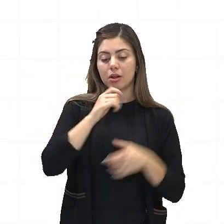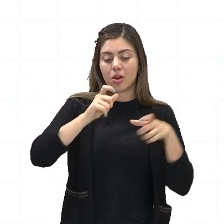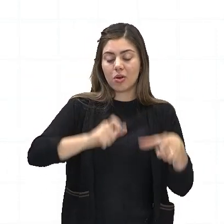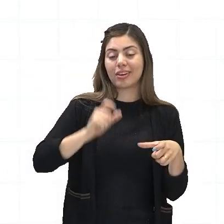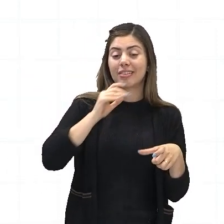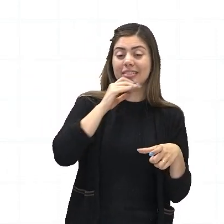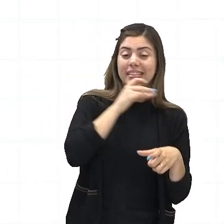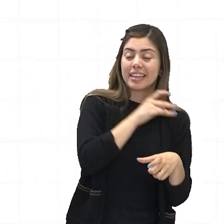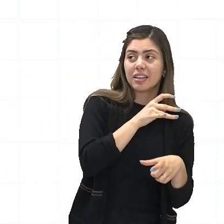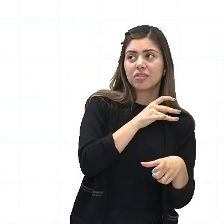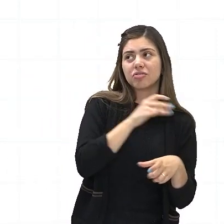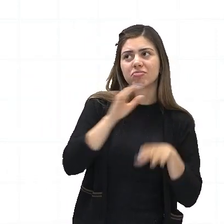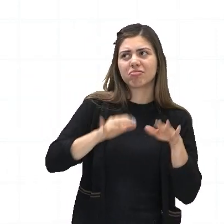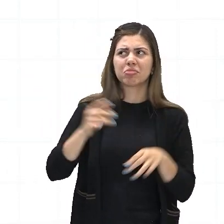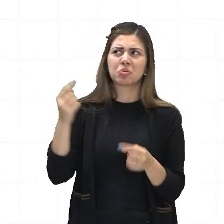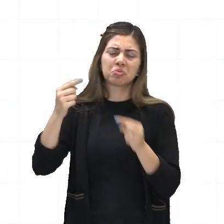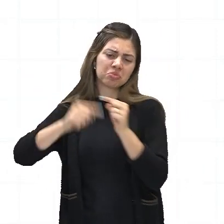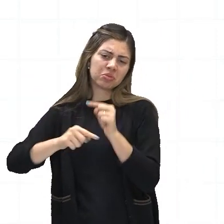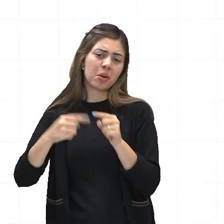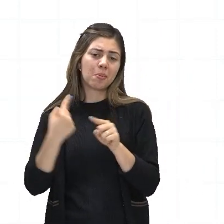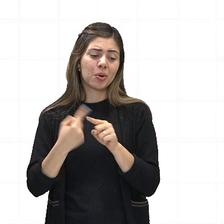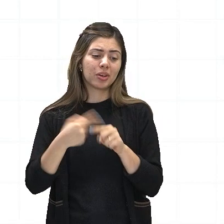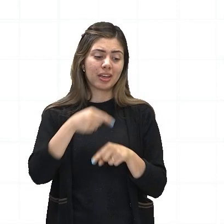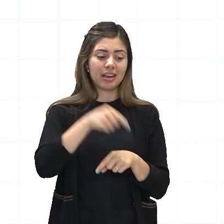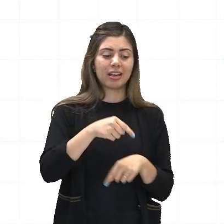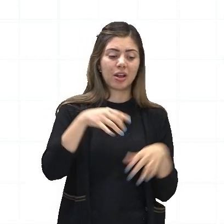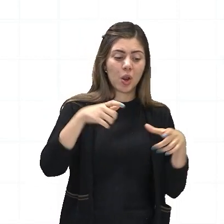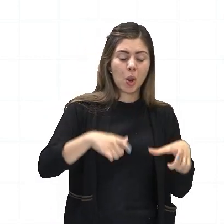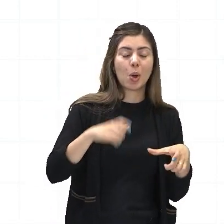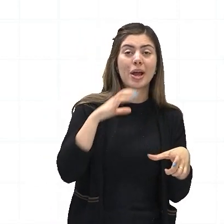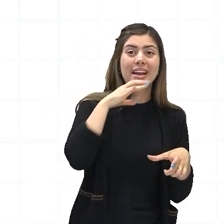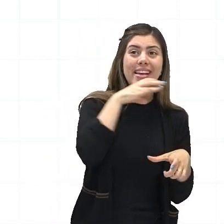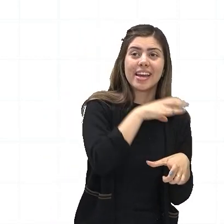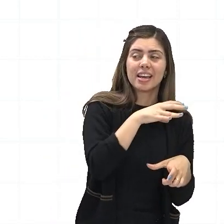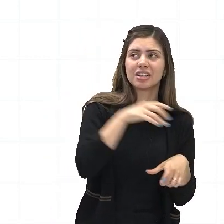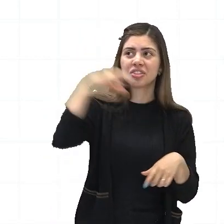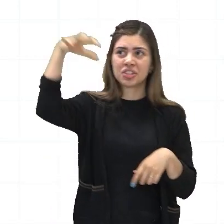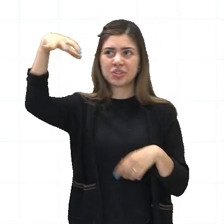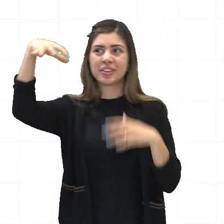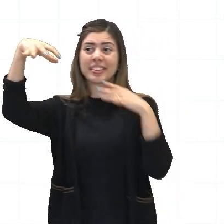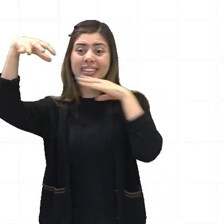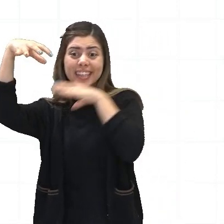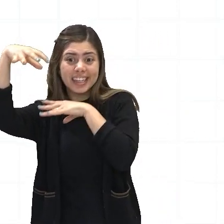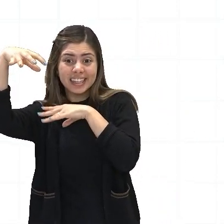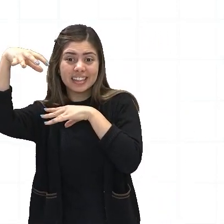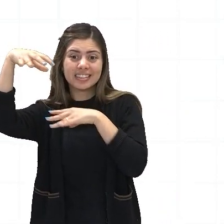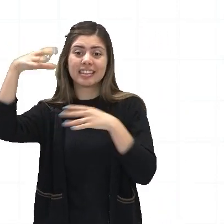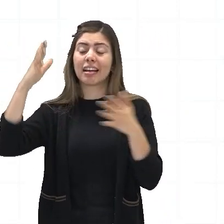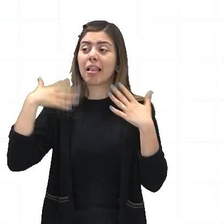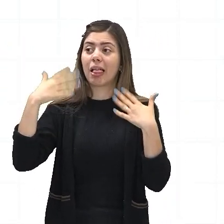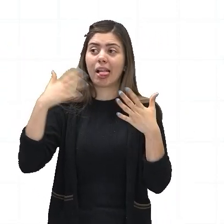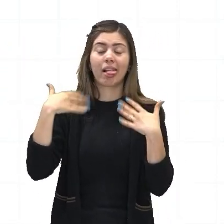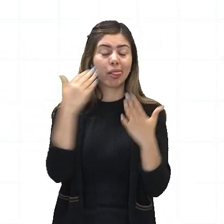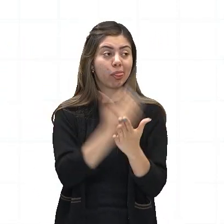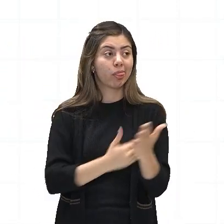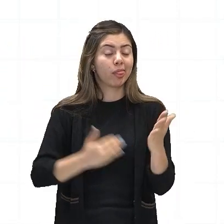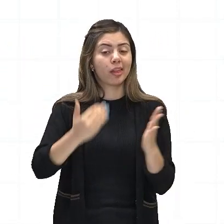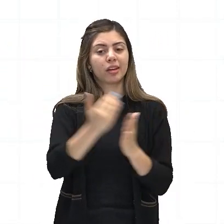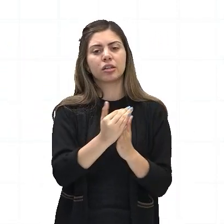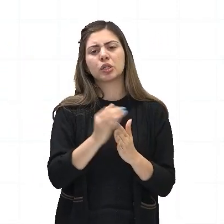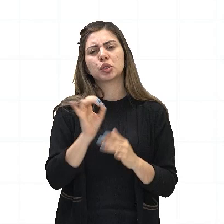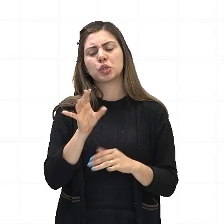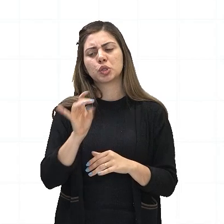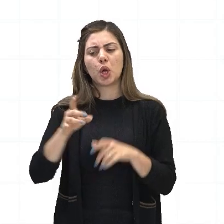muito quentes, né? Porque se a temperatura já é quente, a pessoa vai tomar um banho quente desse, vai ficar com mais calor ainda, né? Somente ali naqueles locais onde é